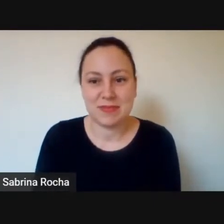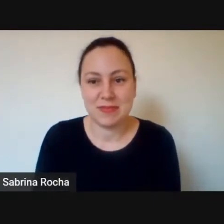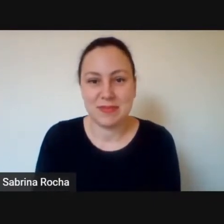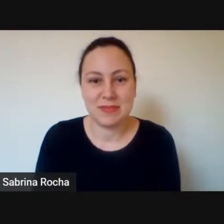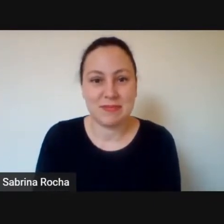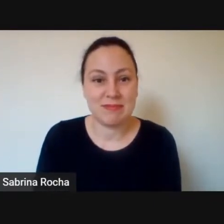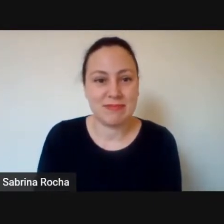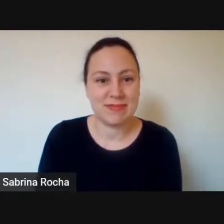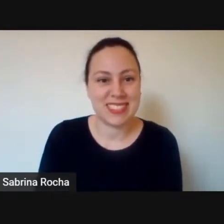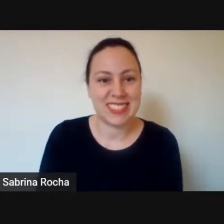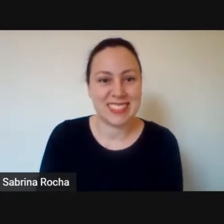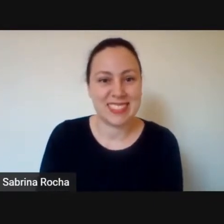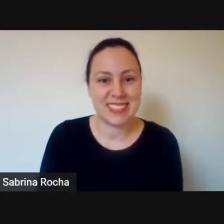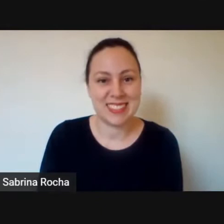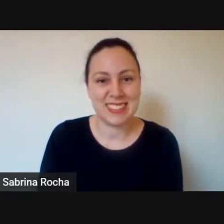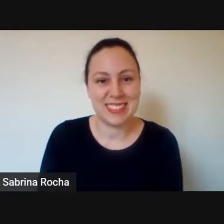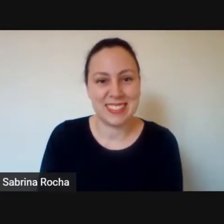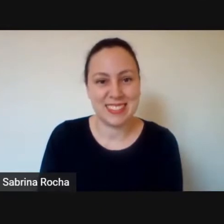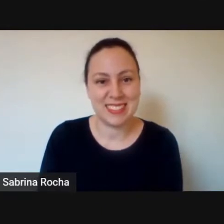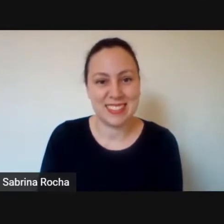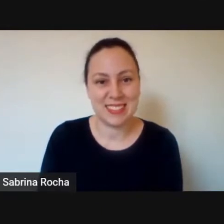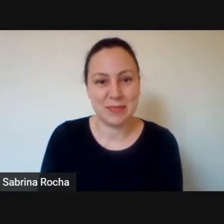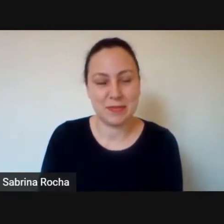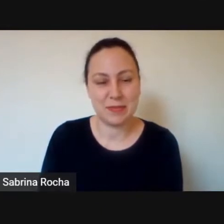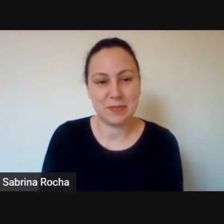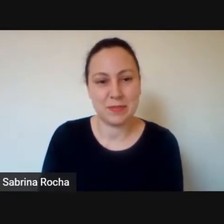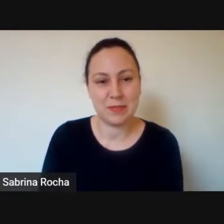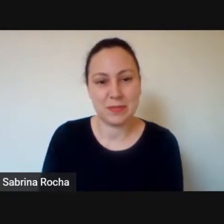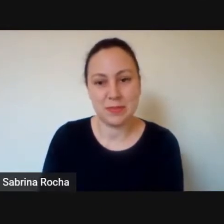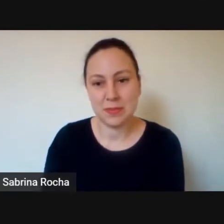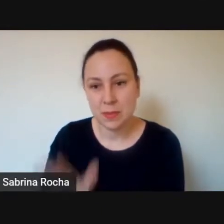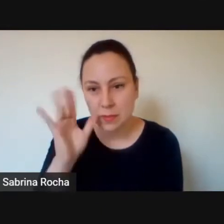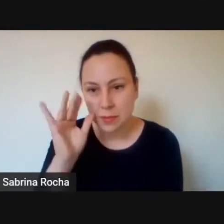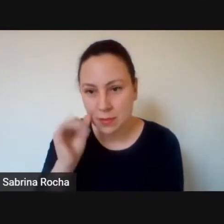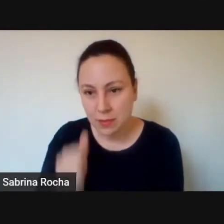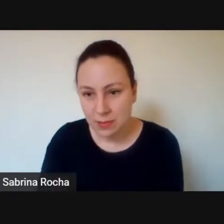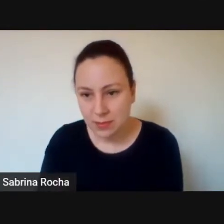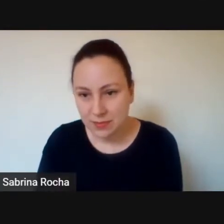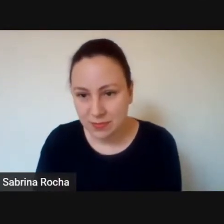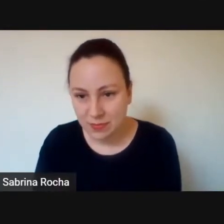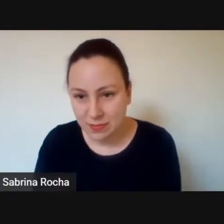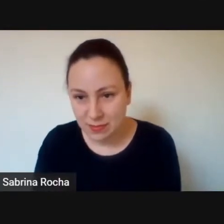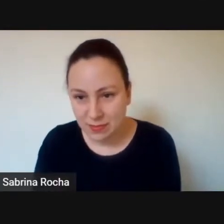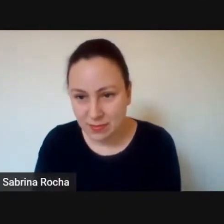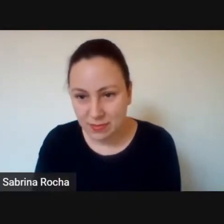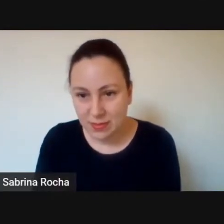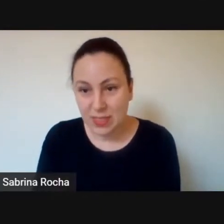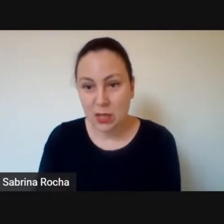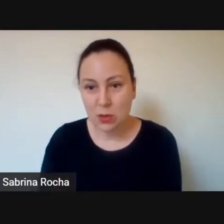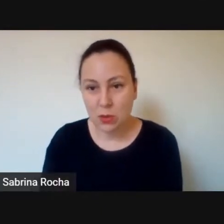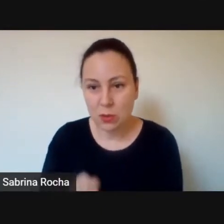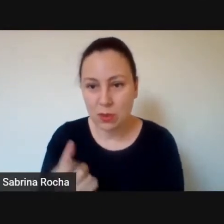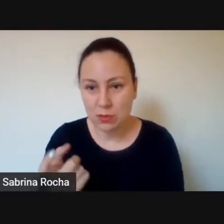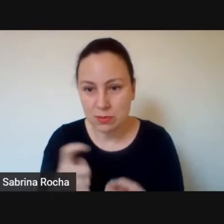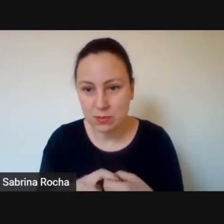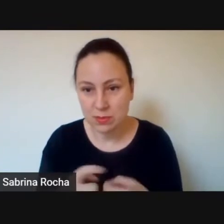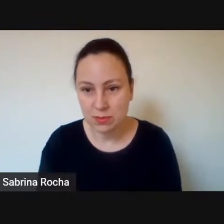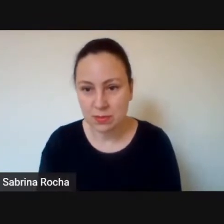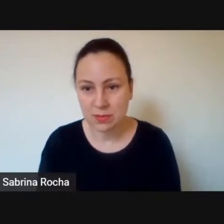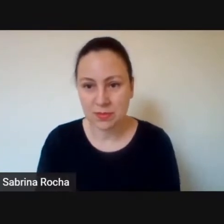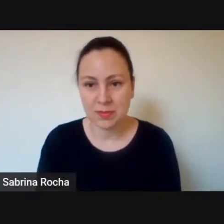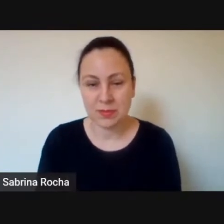Mas é isso. Pelo visto, as notícias são boas e o Dunker já está a voltar para a nossa